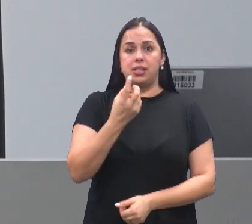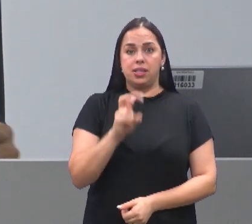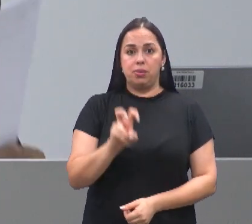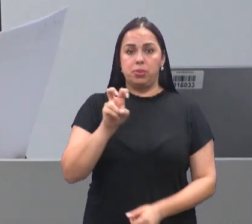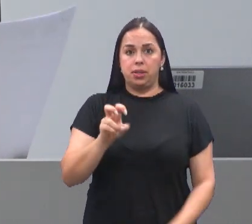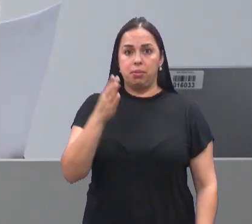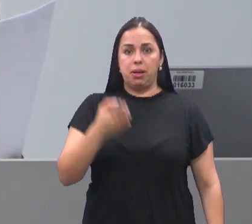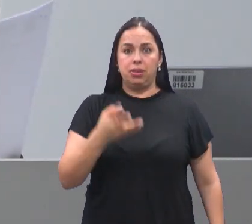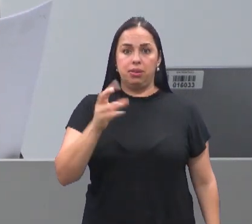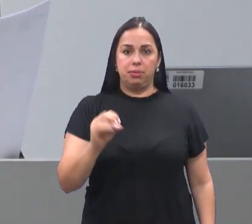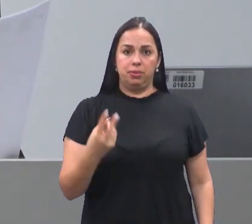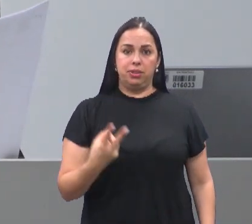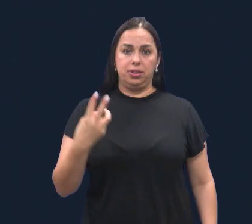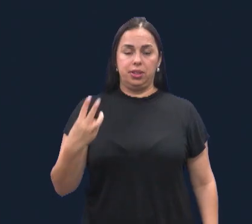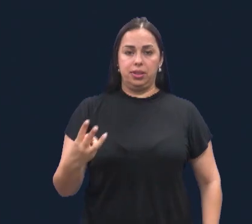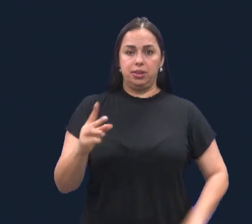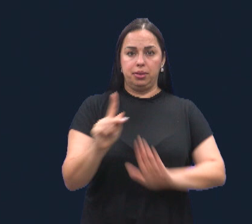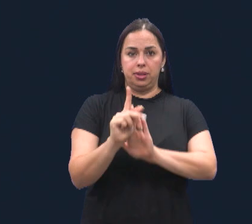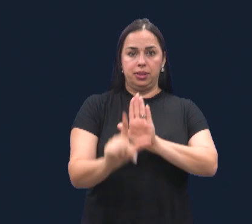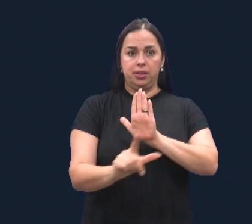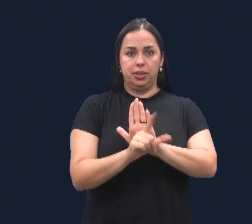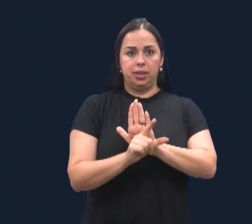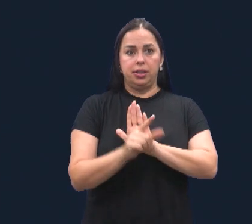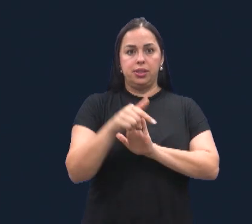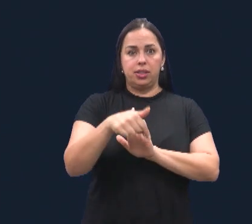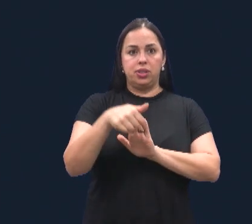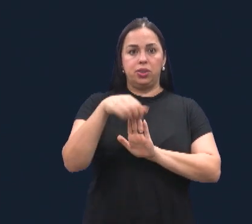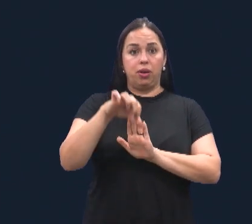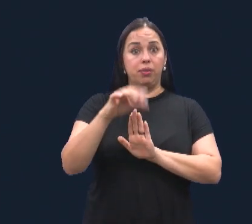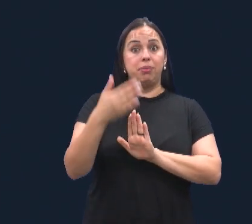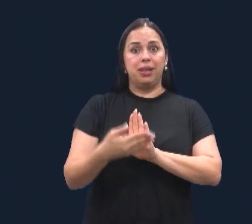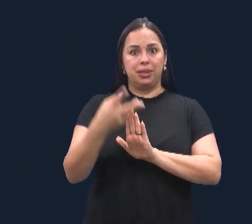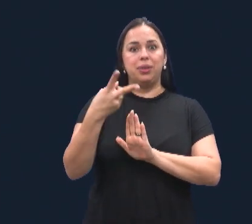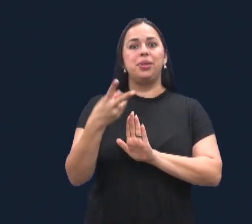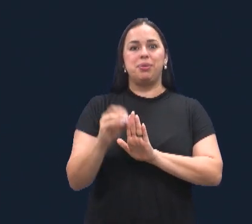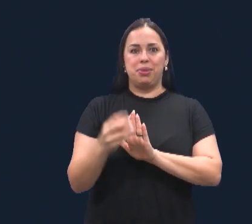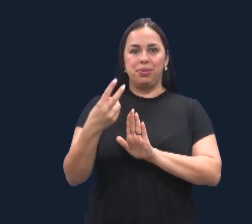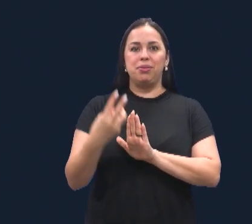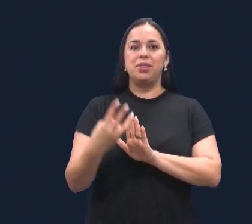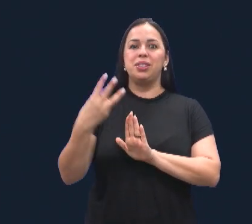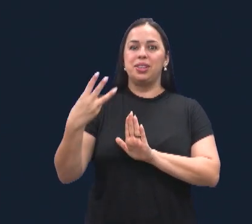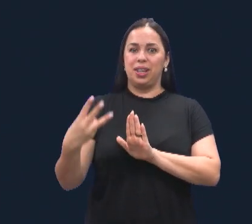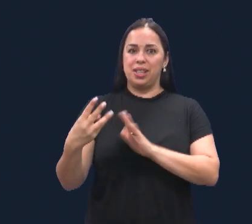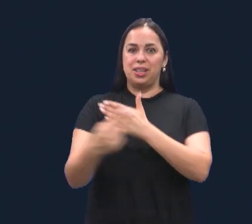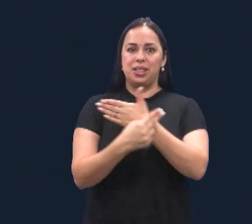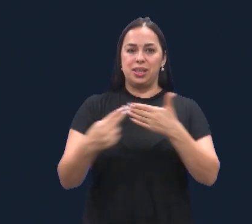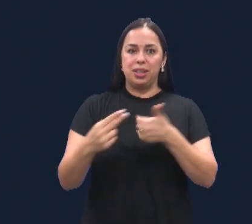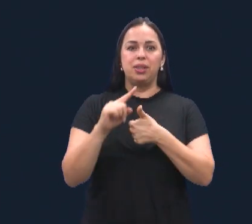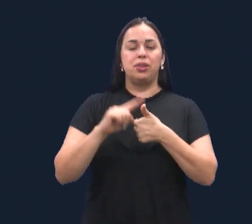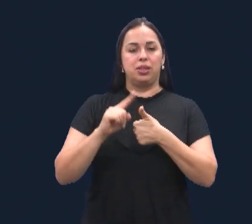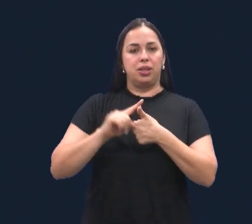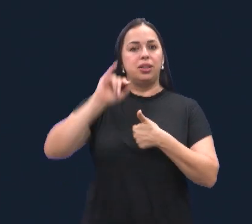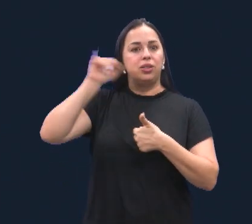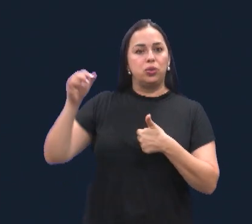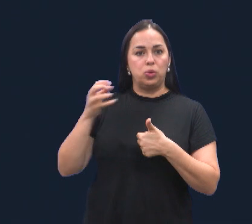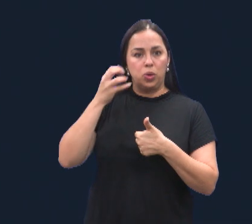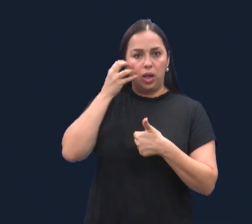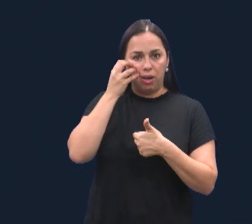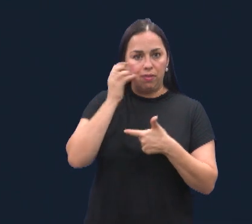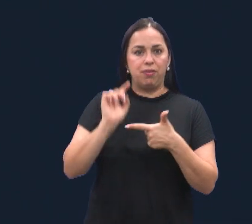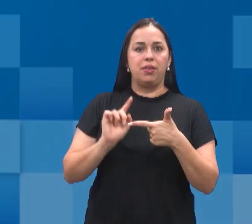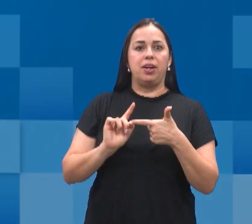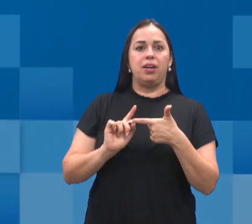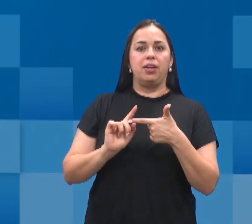2655/2023, projeto de lei número 79/2023, autoria dos vereadores, das vereadoras